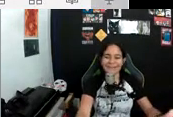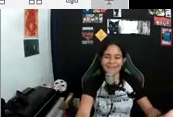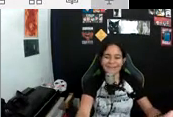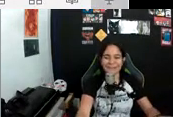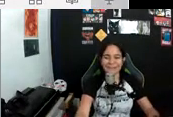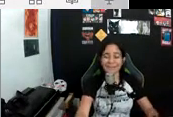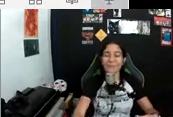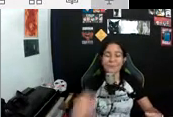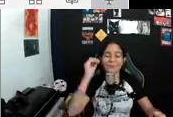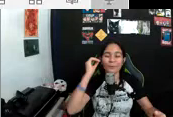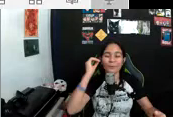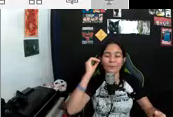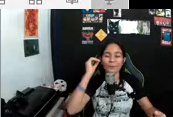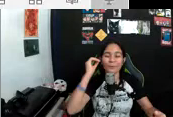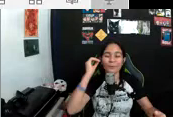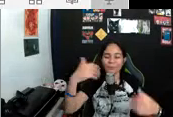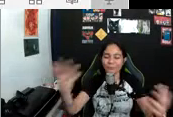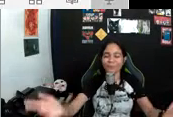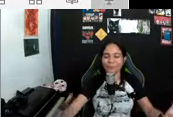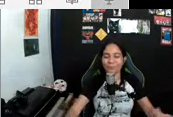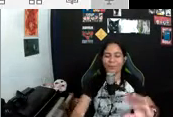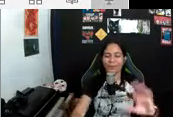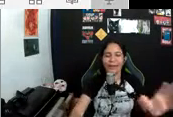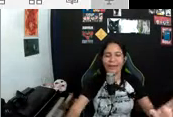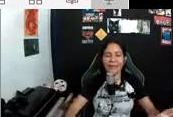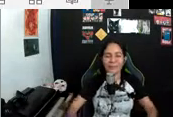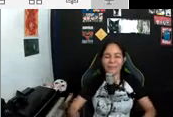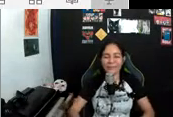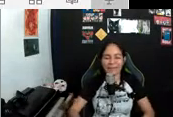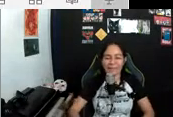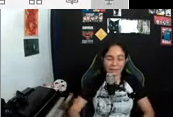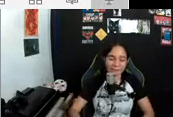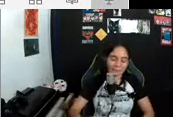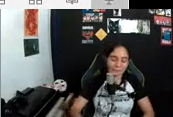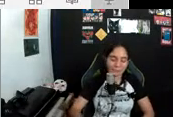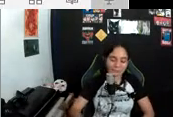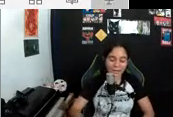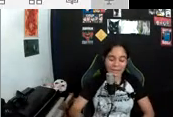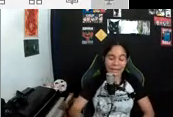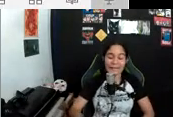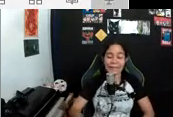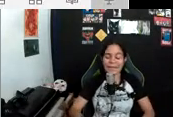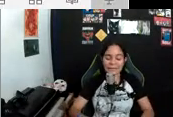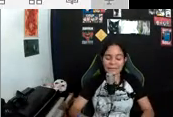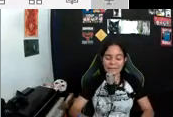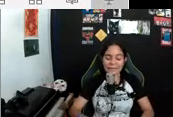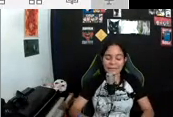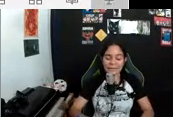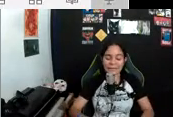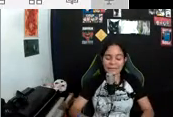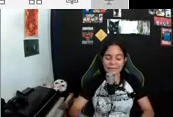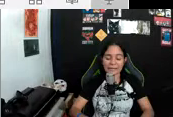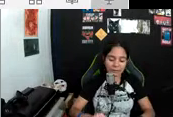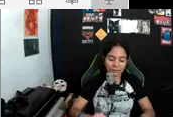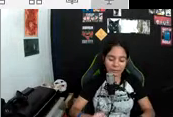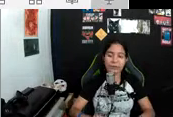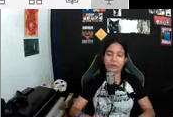Então, né? Hoje em dia o povo é tão burro que a galera mesmo se entrega. E aí tem